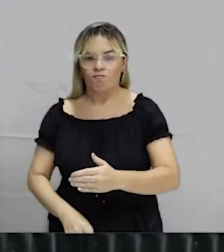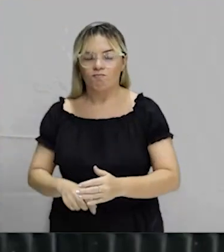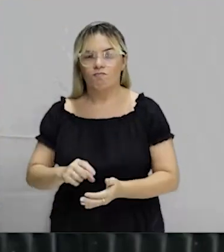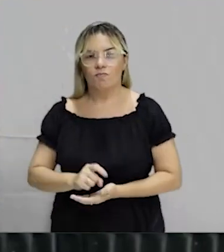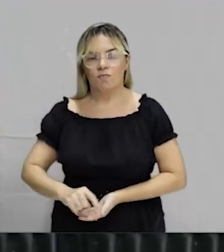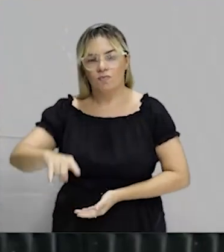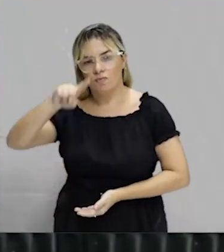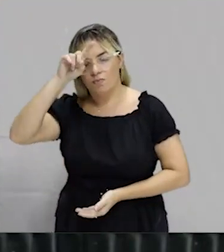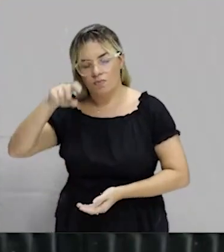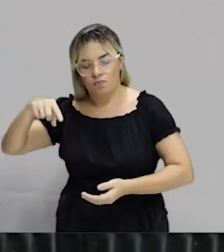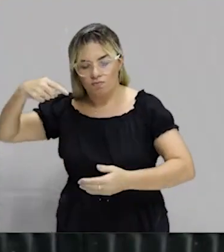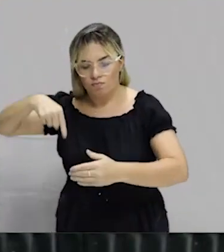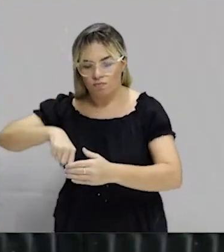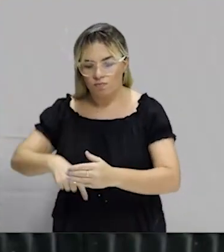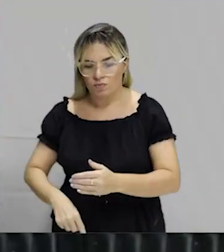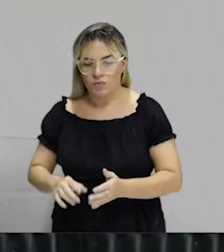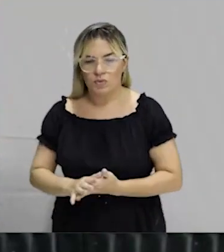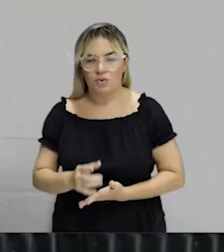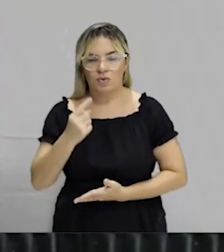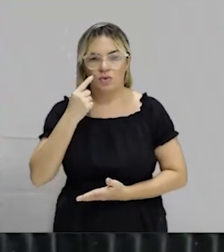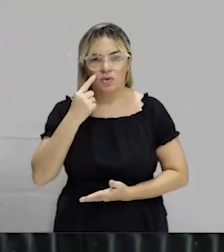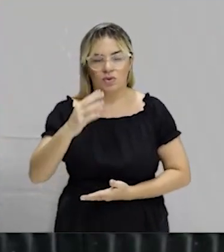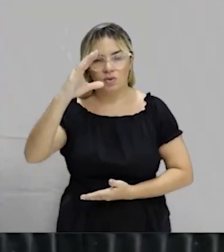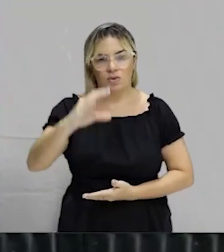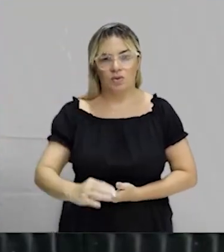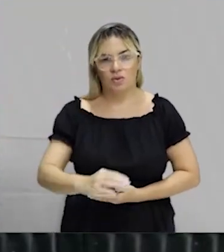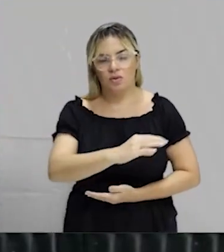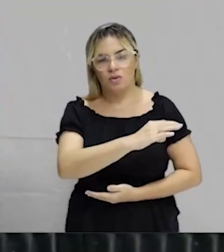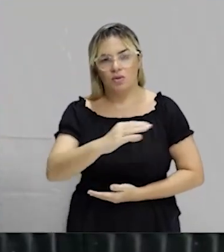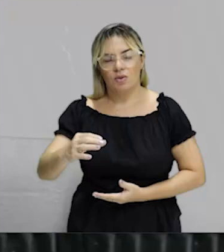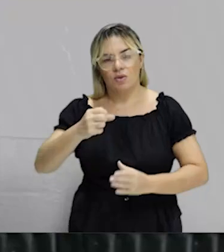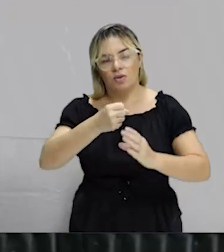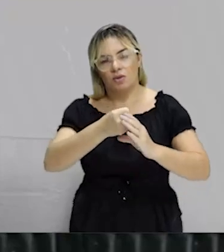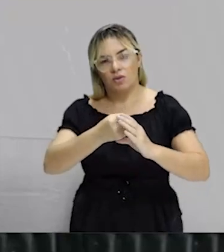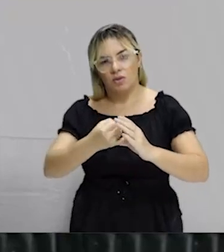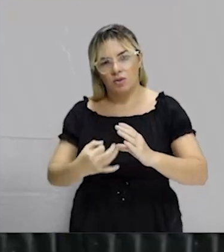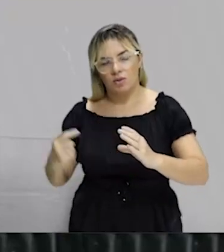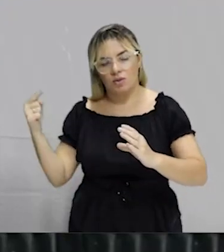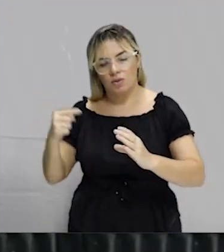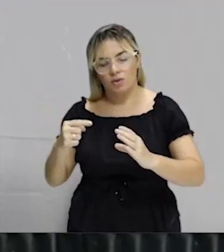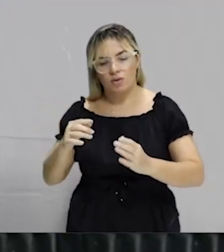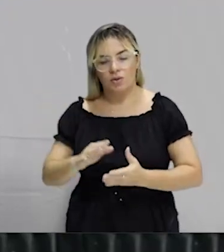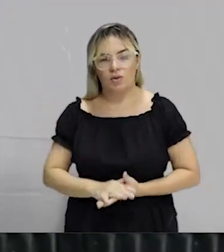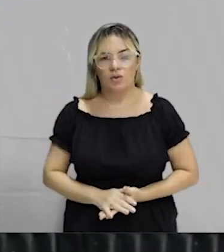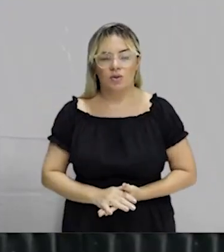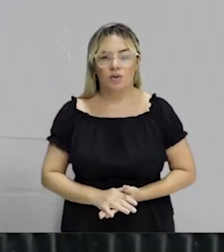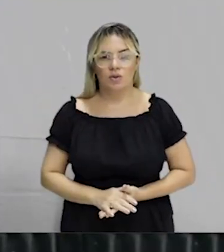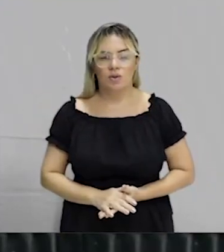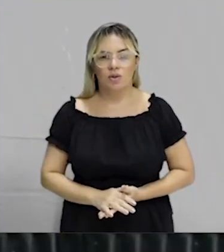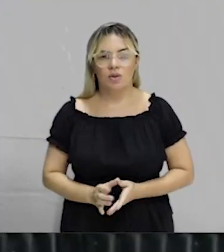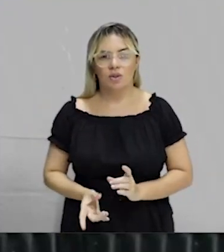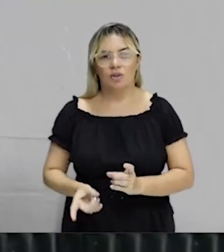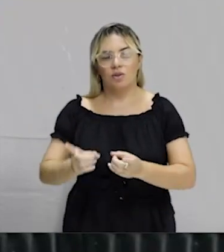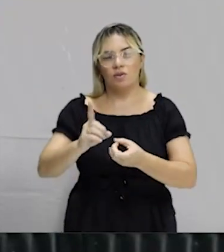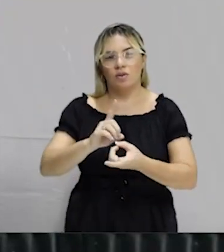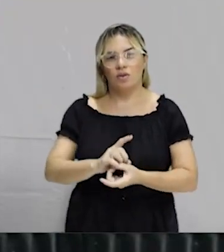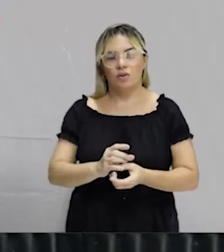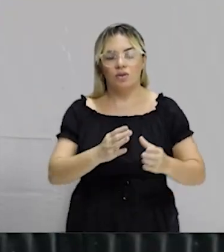que nós vamos observar no cristianismo, essa concepção do céu, inferno, do paraíso,